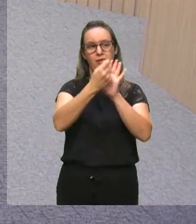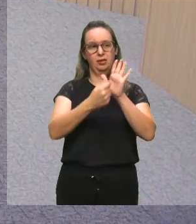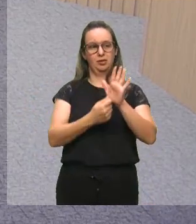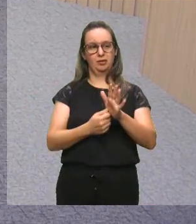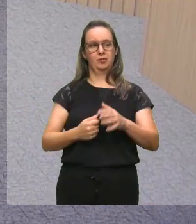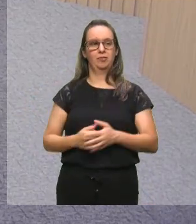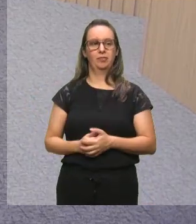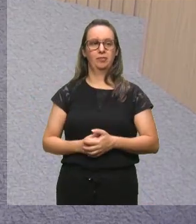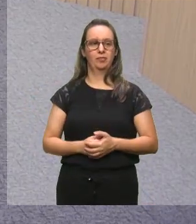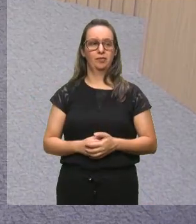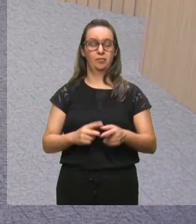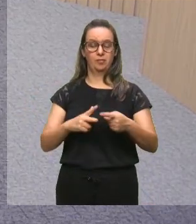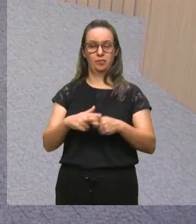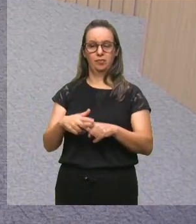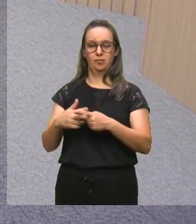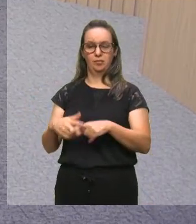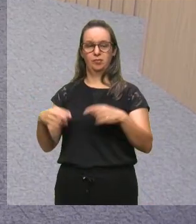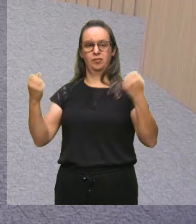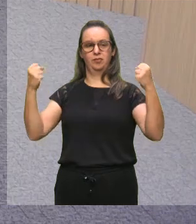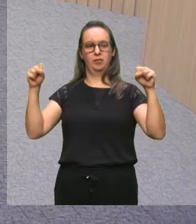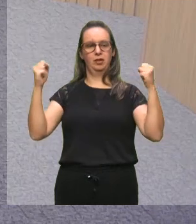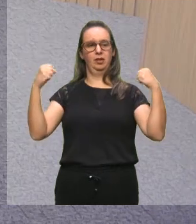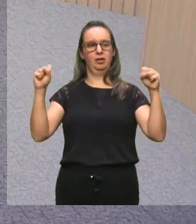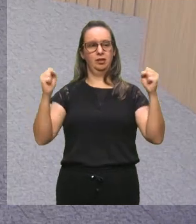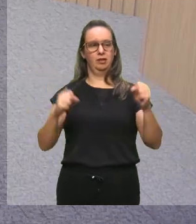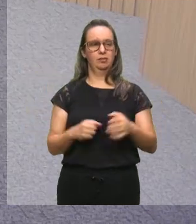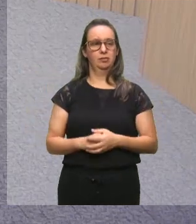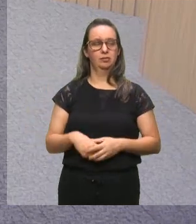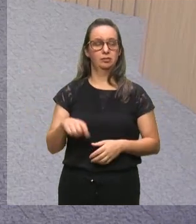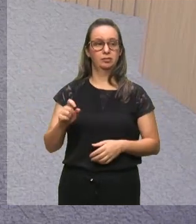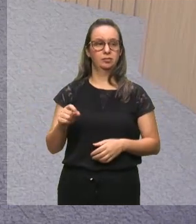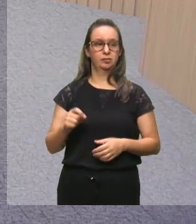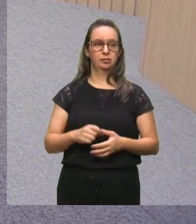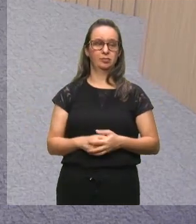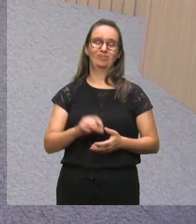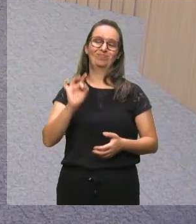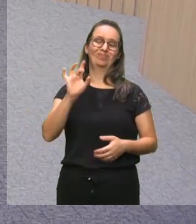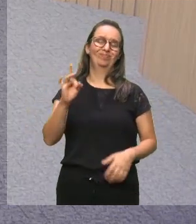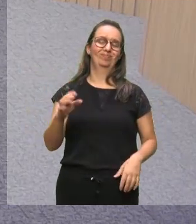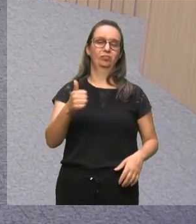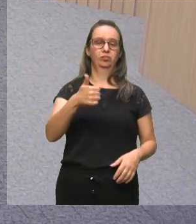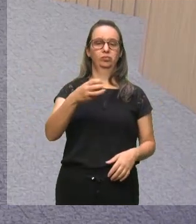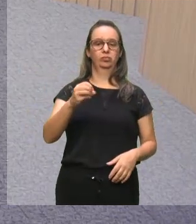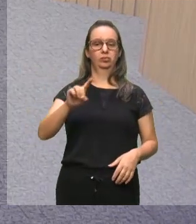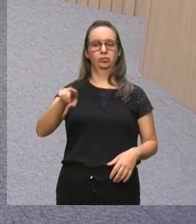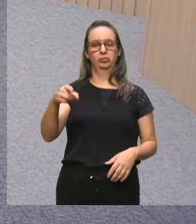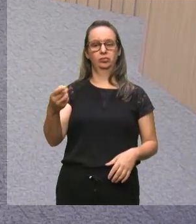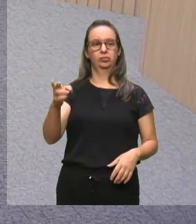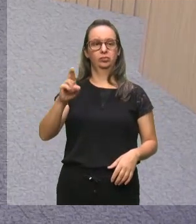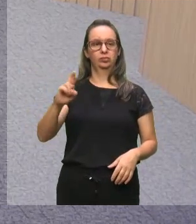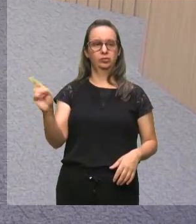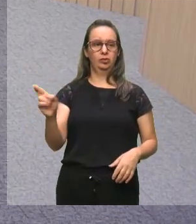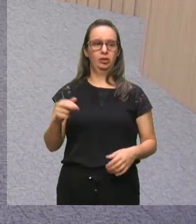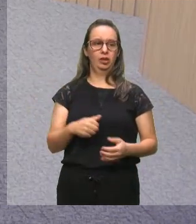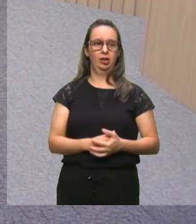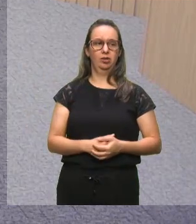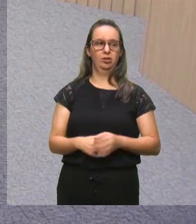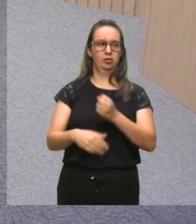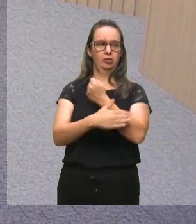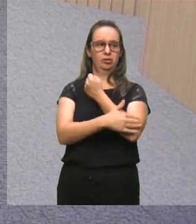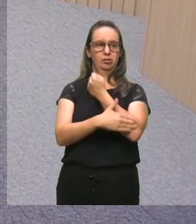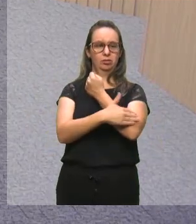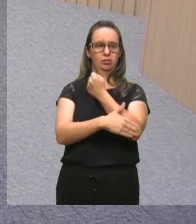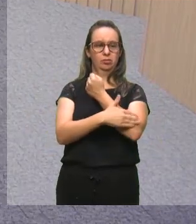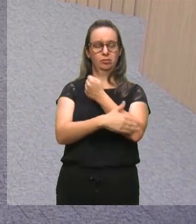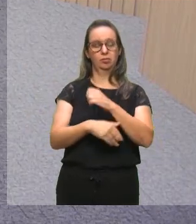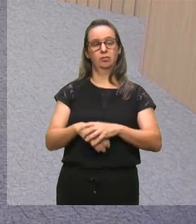consertos e manutenções de academia ao ar livre prevê uma dotação de somente R$10 mil. E a gente tem algumas dessas praças com academias